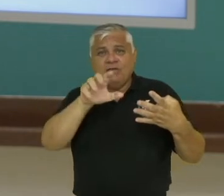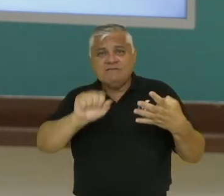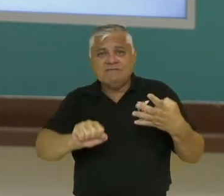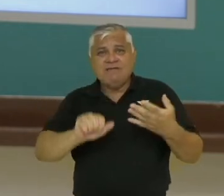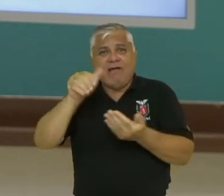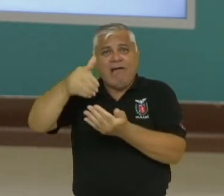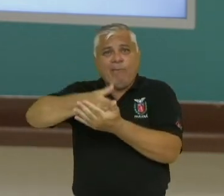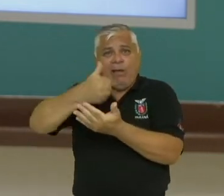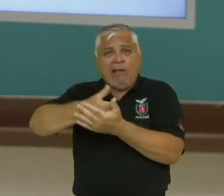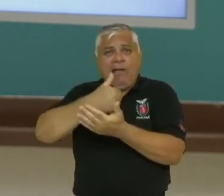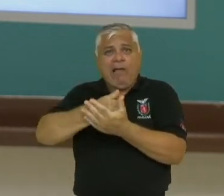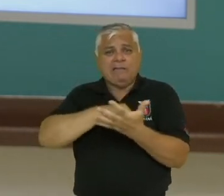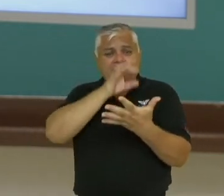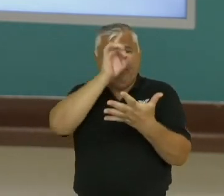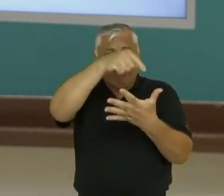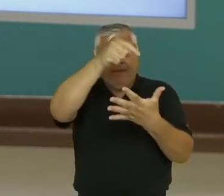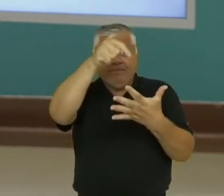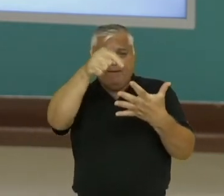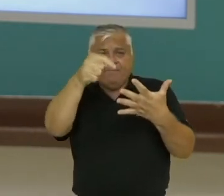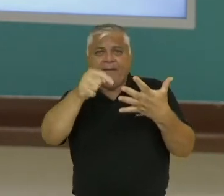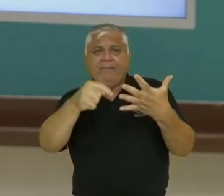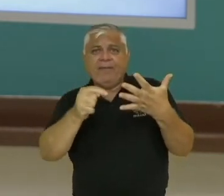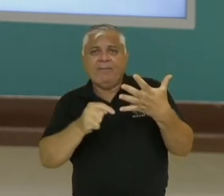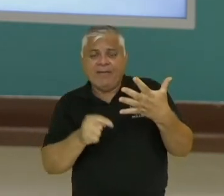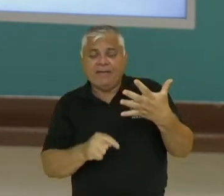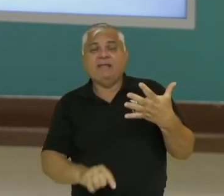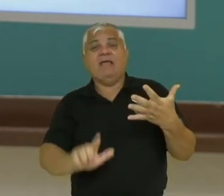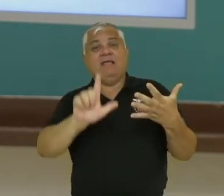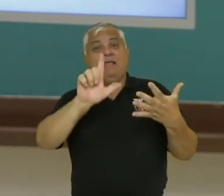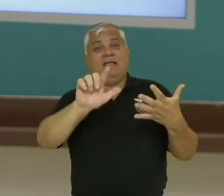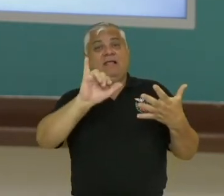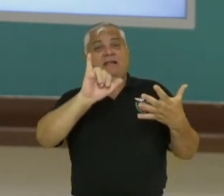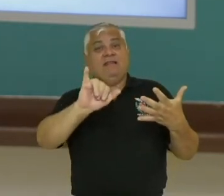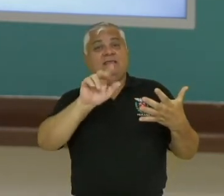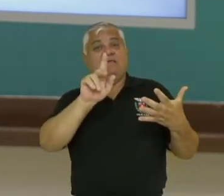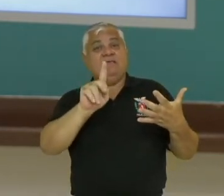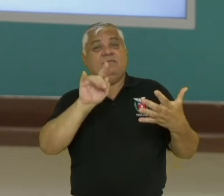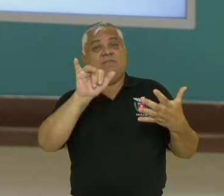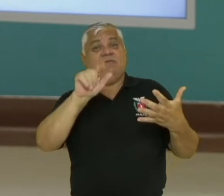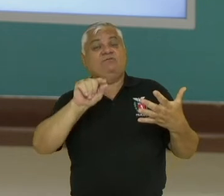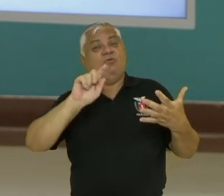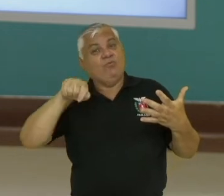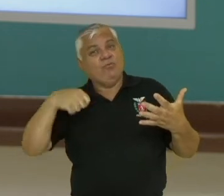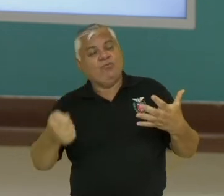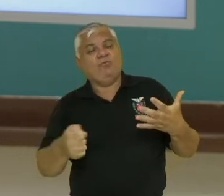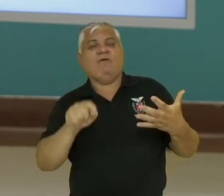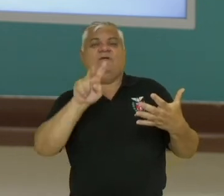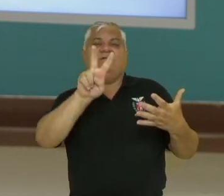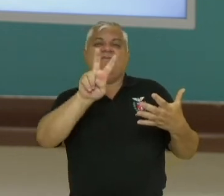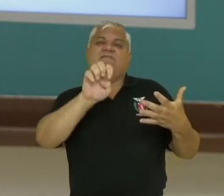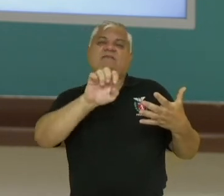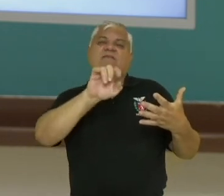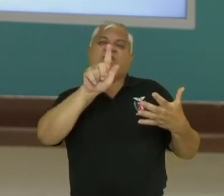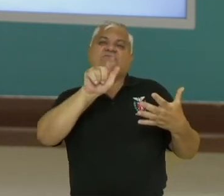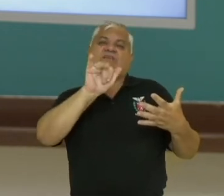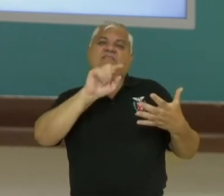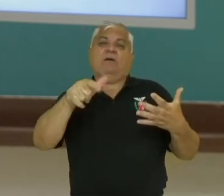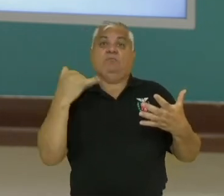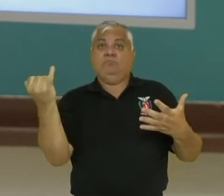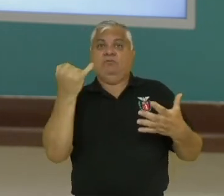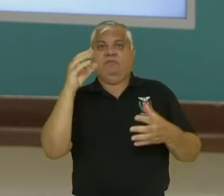abacate. Exemplos de lipídios de origem vegetal, que são importantes para a